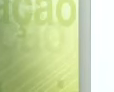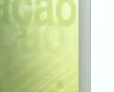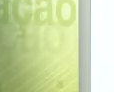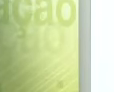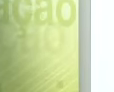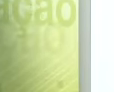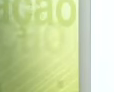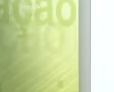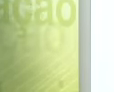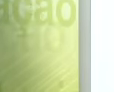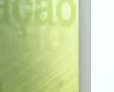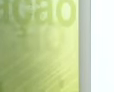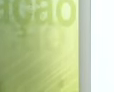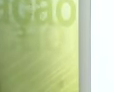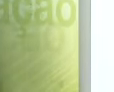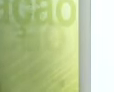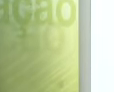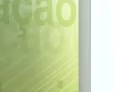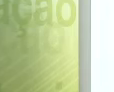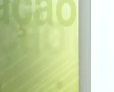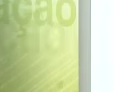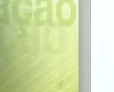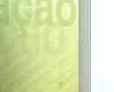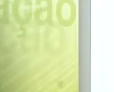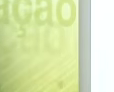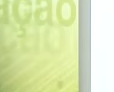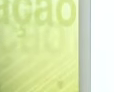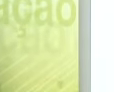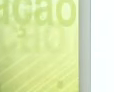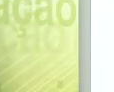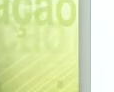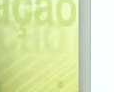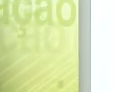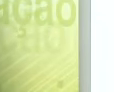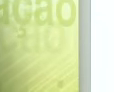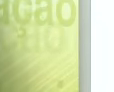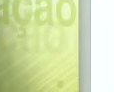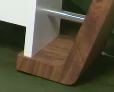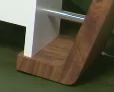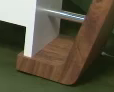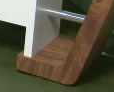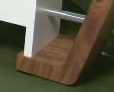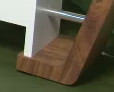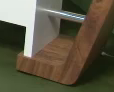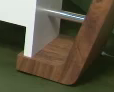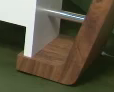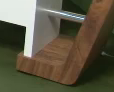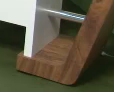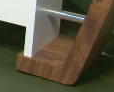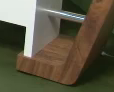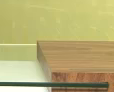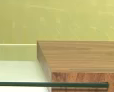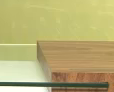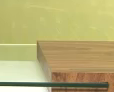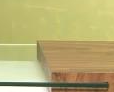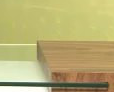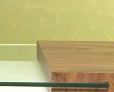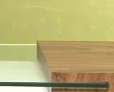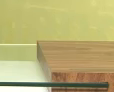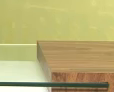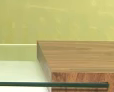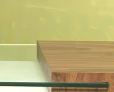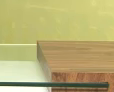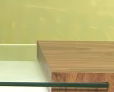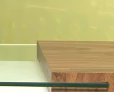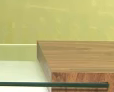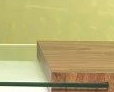duas características que vocês devem considerar. Vamos à próxima questão, professor. Ok. Aí na terceira questão, pessoal,